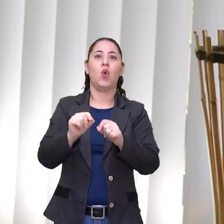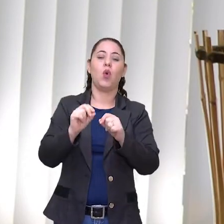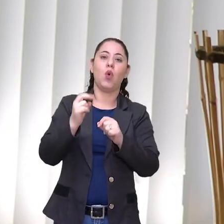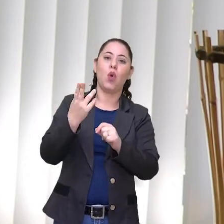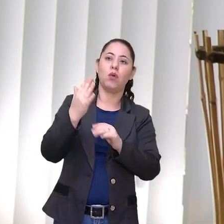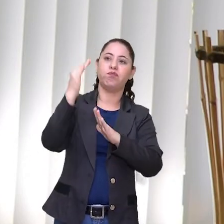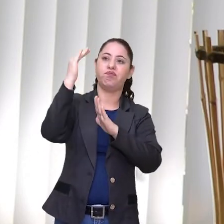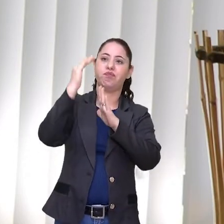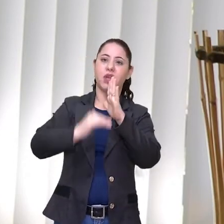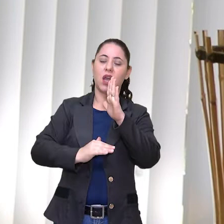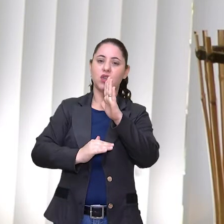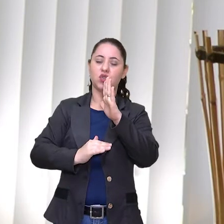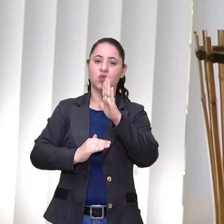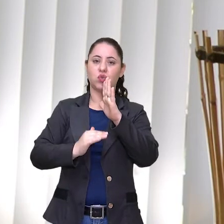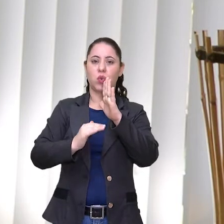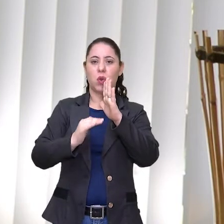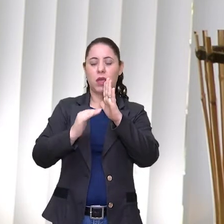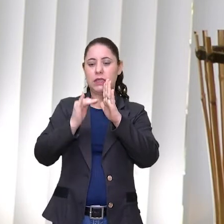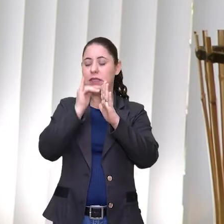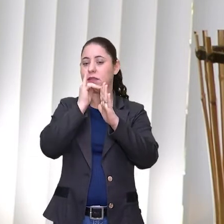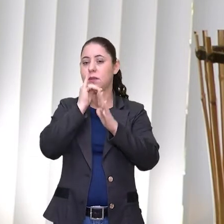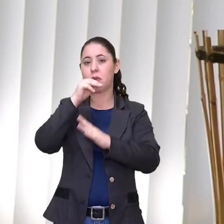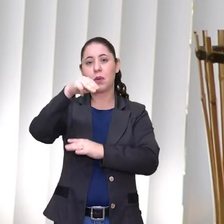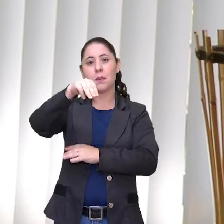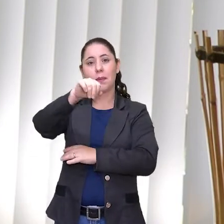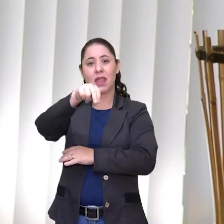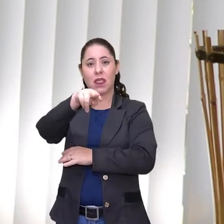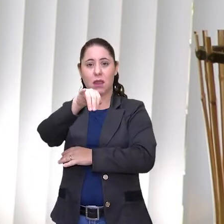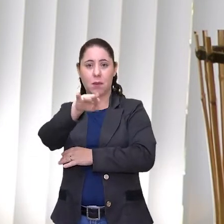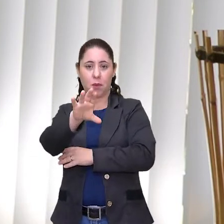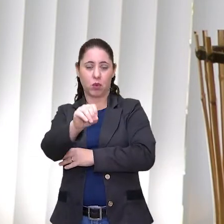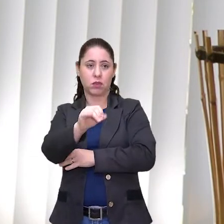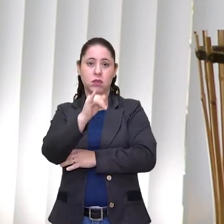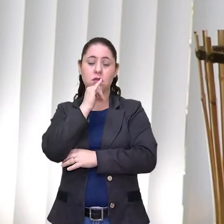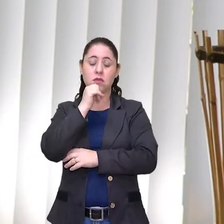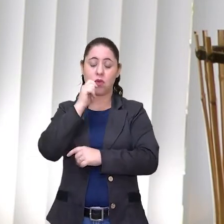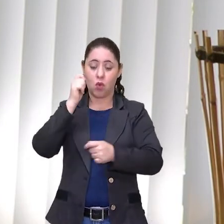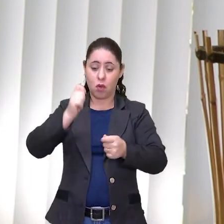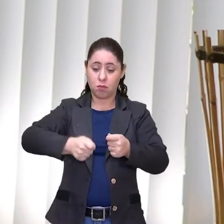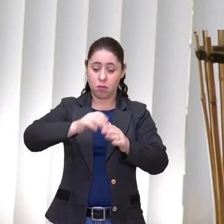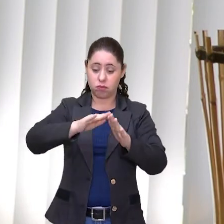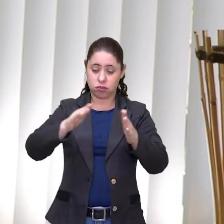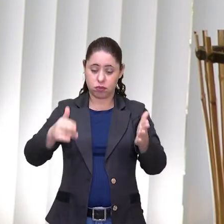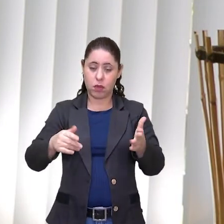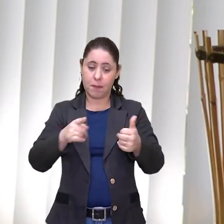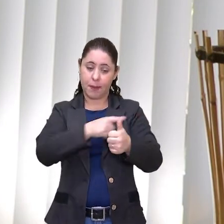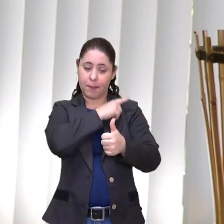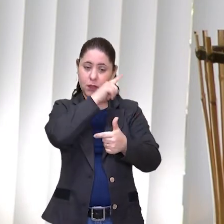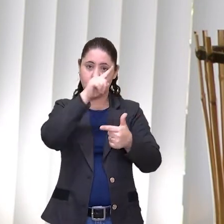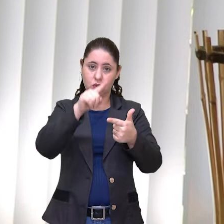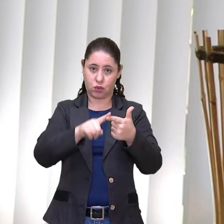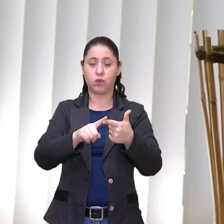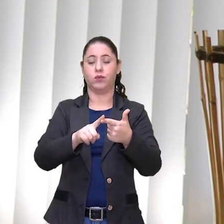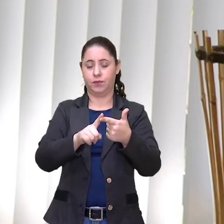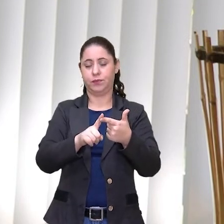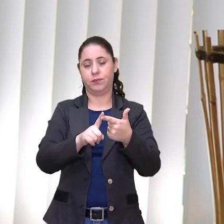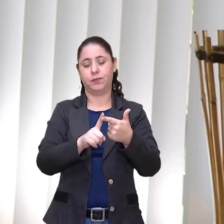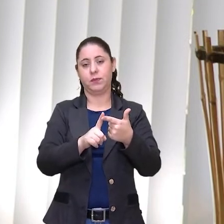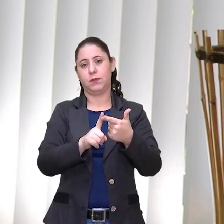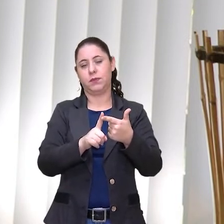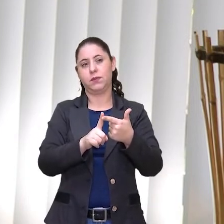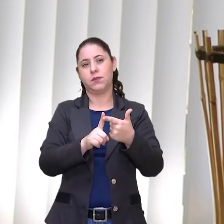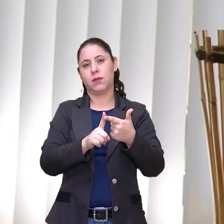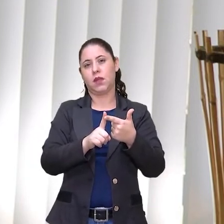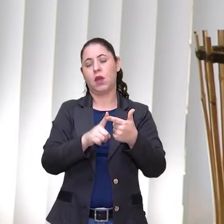valor dos lances são abaixo do valor mínimo. Como eu disse, os leilões nos processos cíveis são divididos em primeiro e